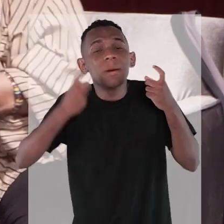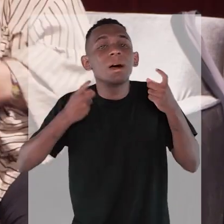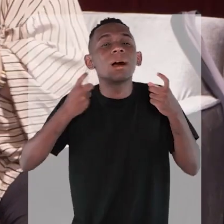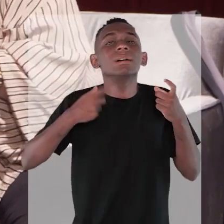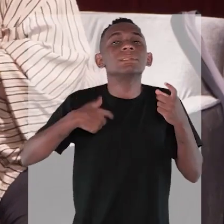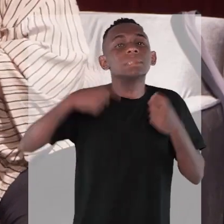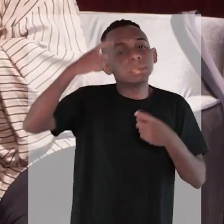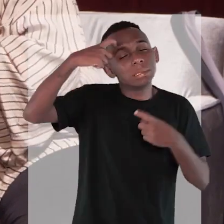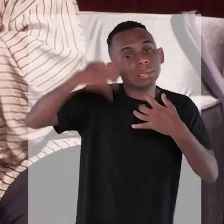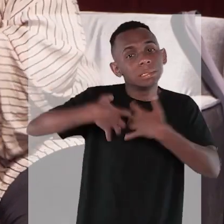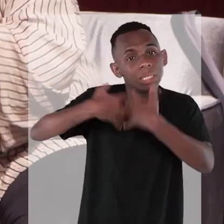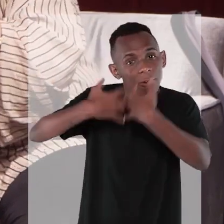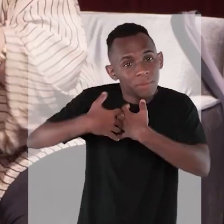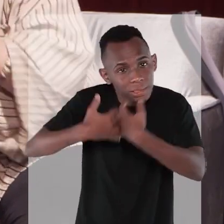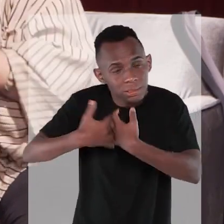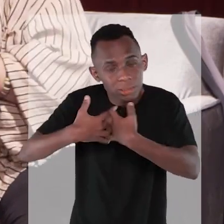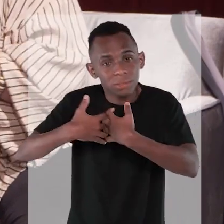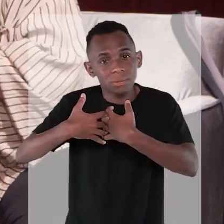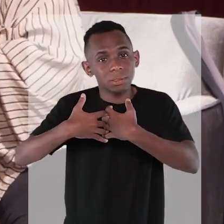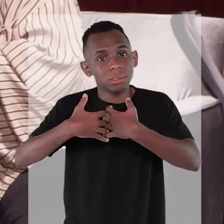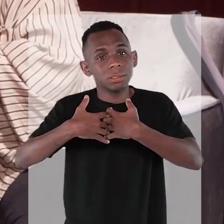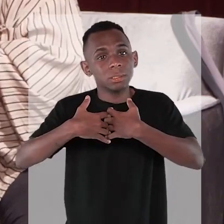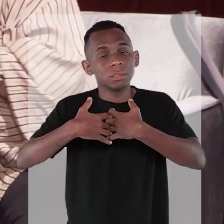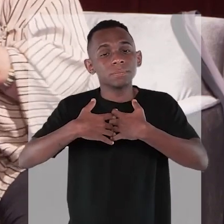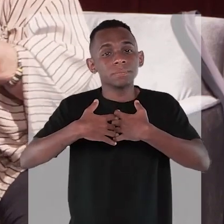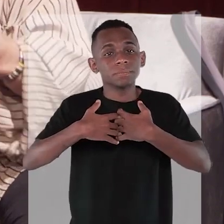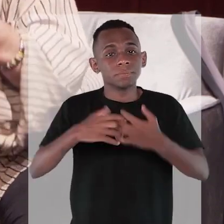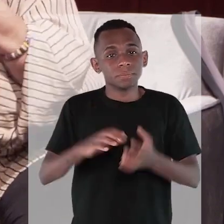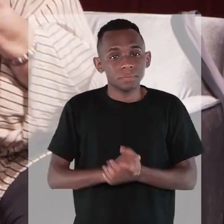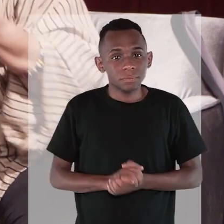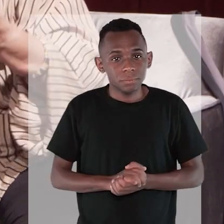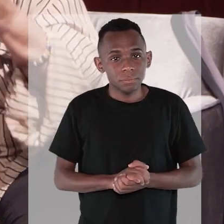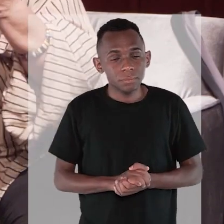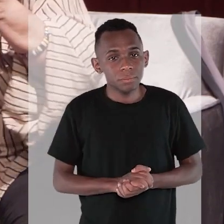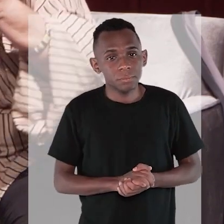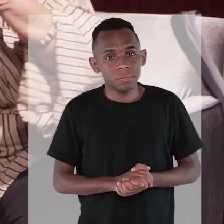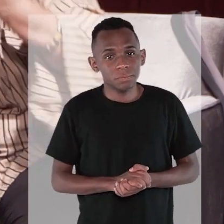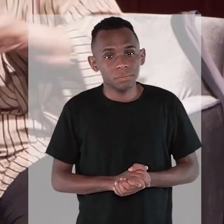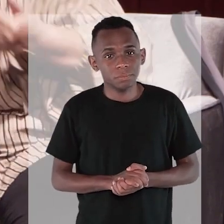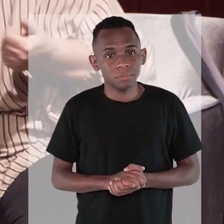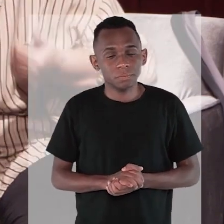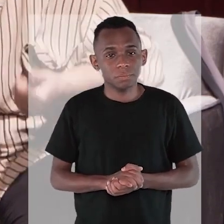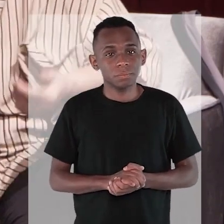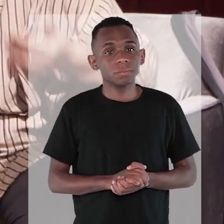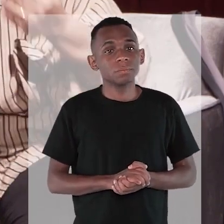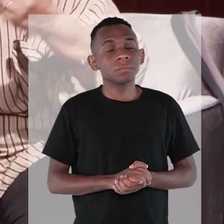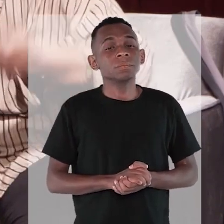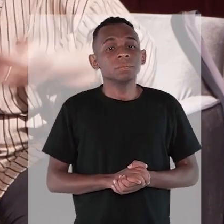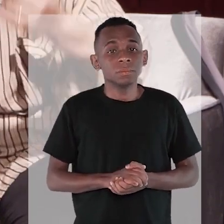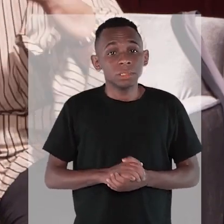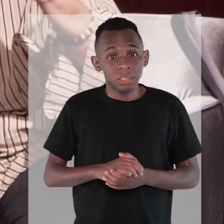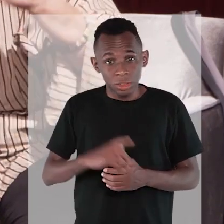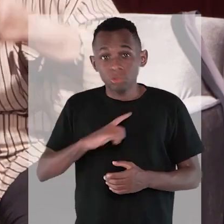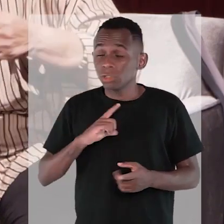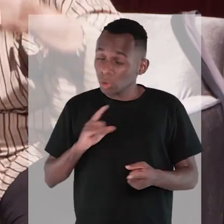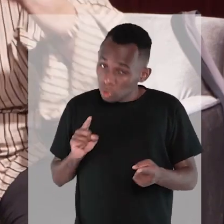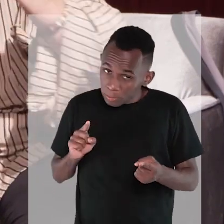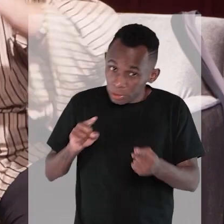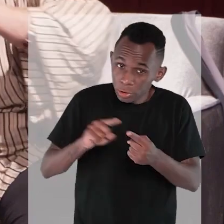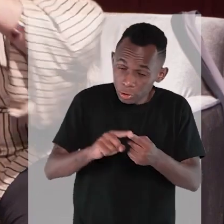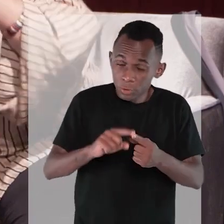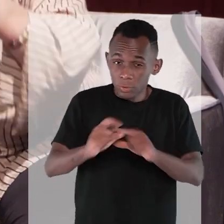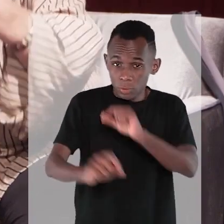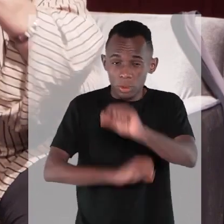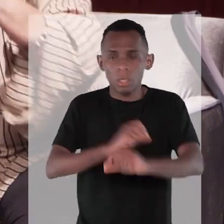colocou para mim as questões que eu discuti com eles, tinha esse pressuposto. Quer dizer, o